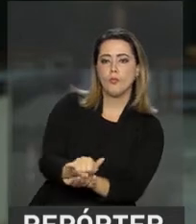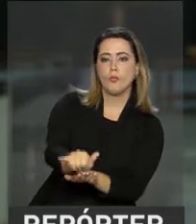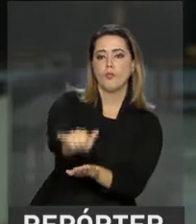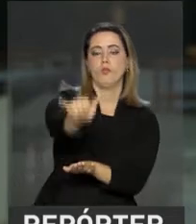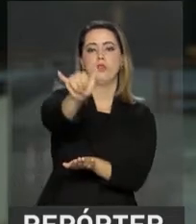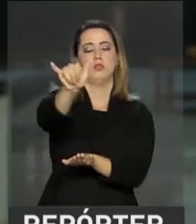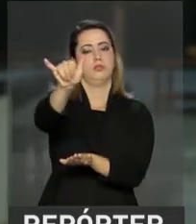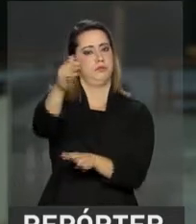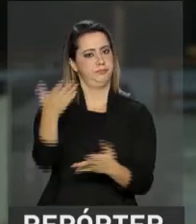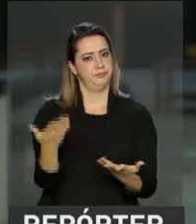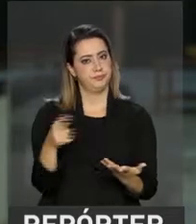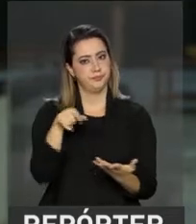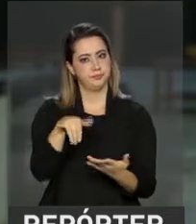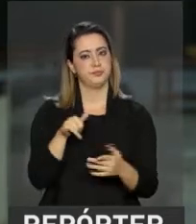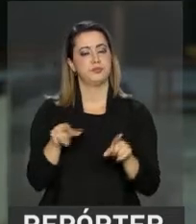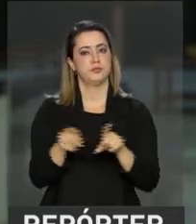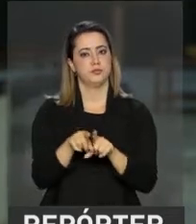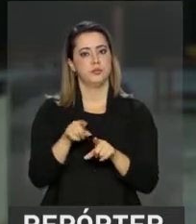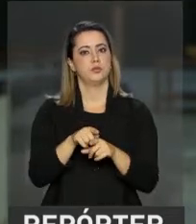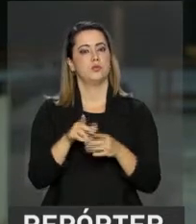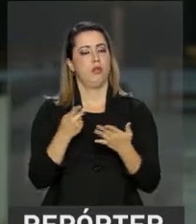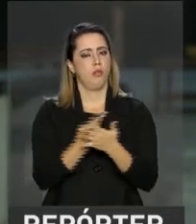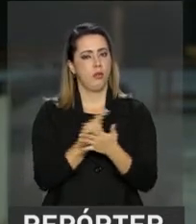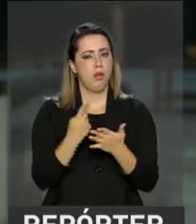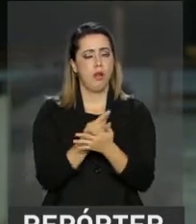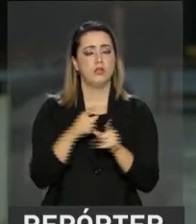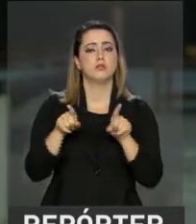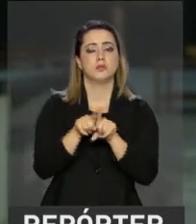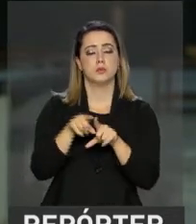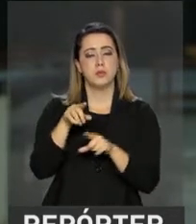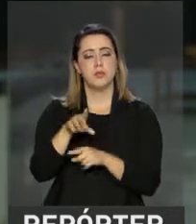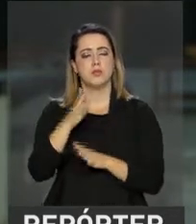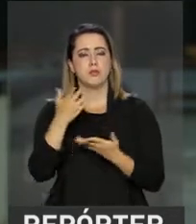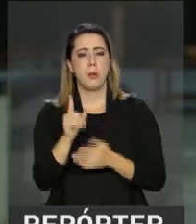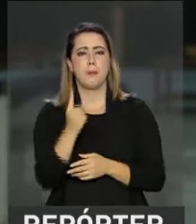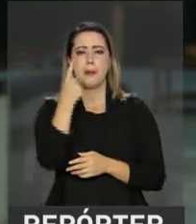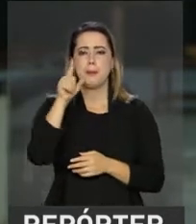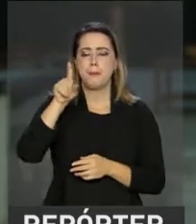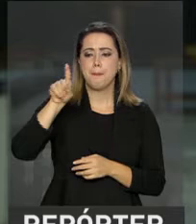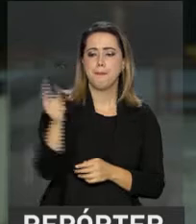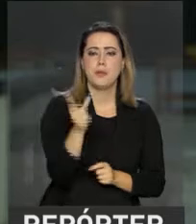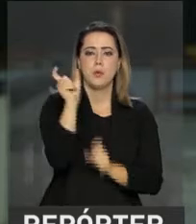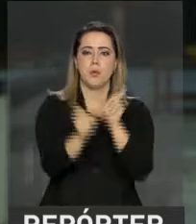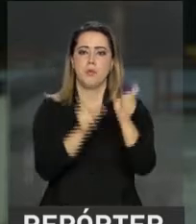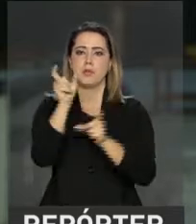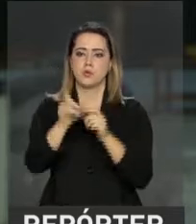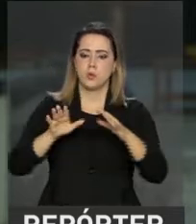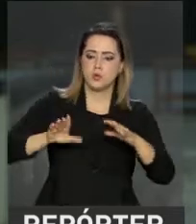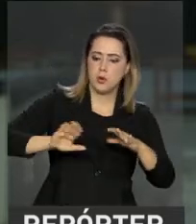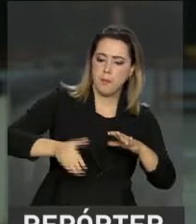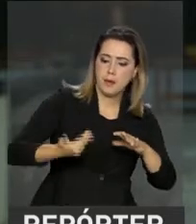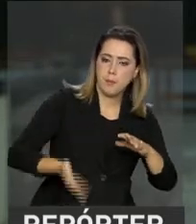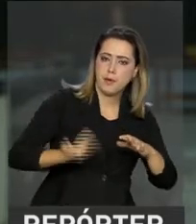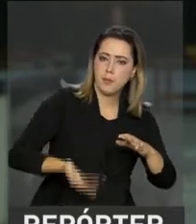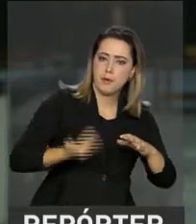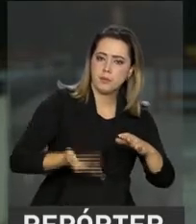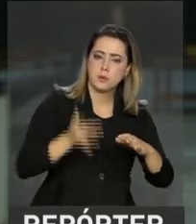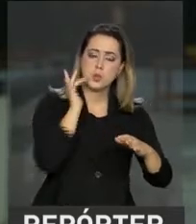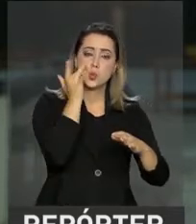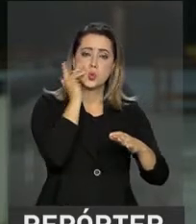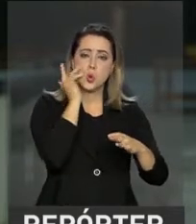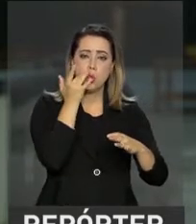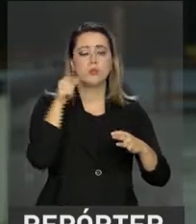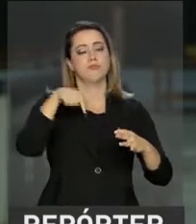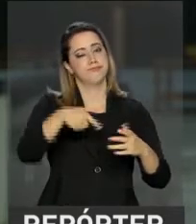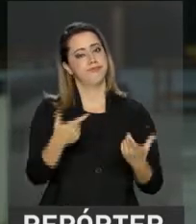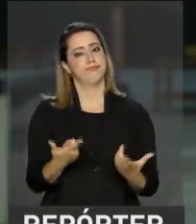para pousos e decolagens de aeronaves, além de cerca de 1.000 garimpeiros praticando o garimpo ilegal